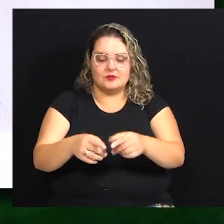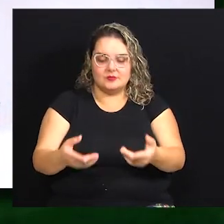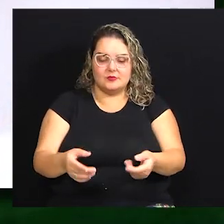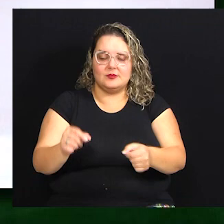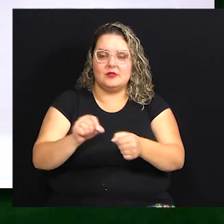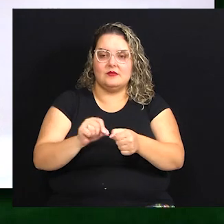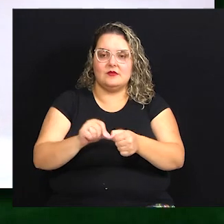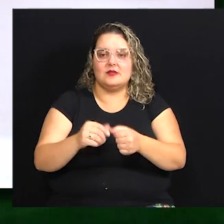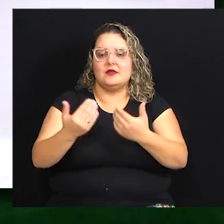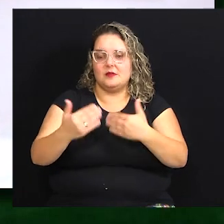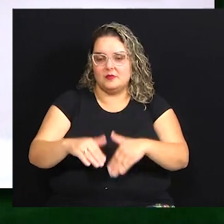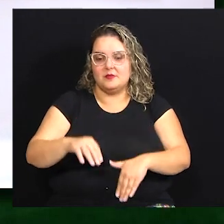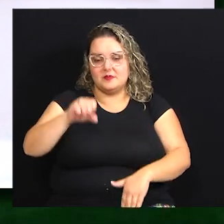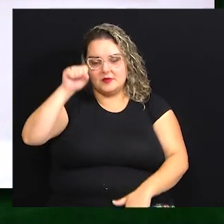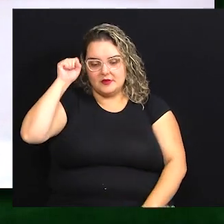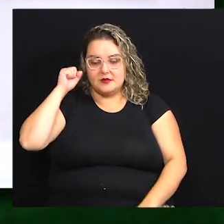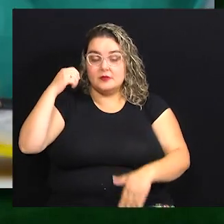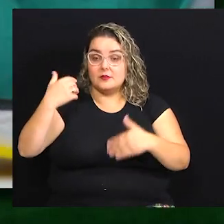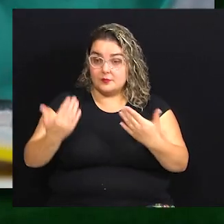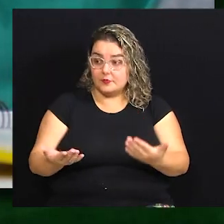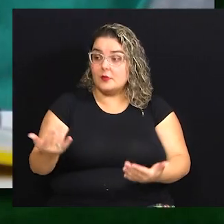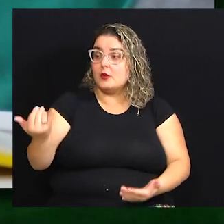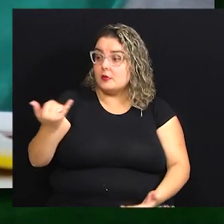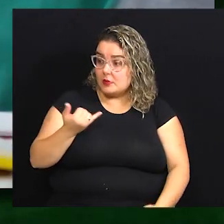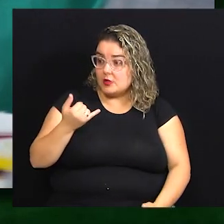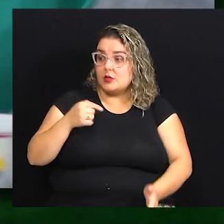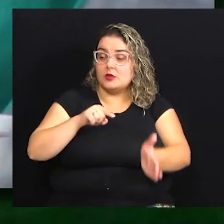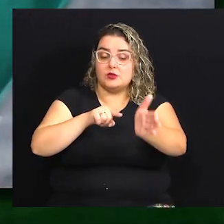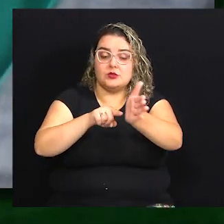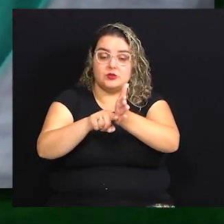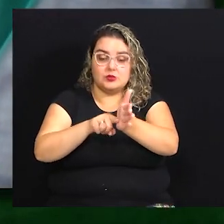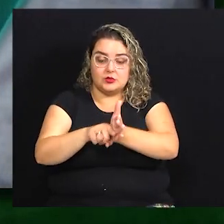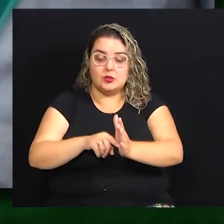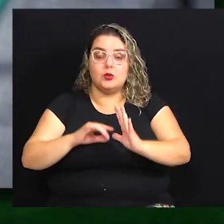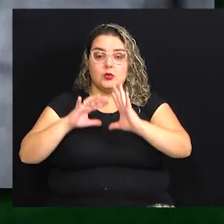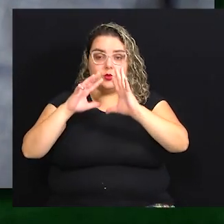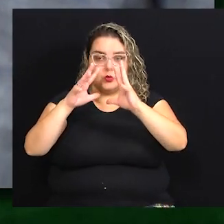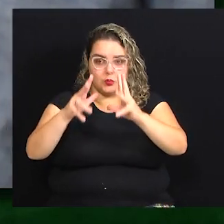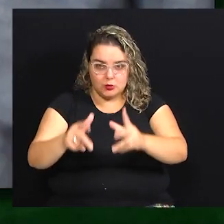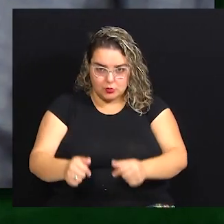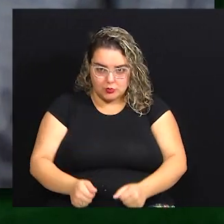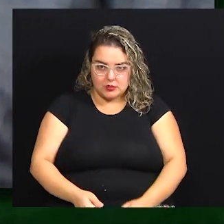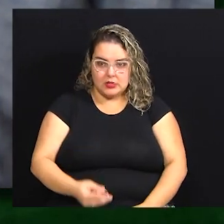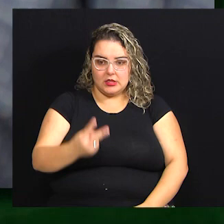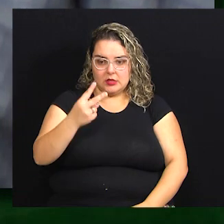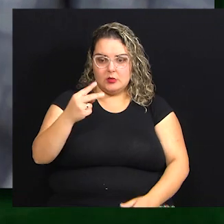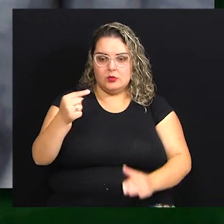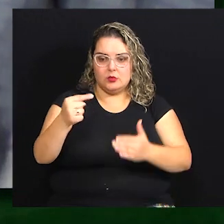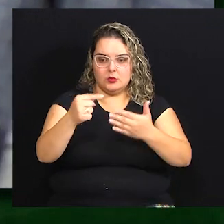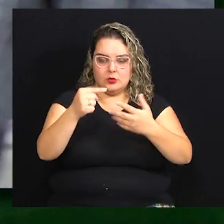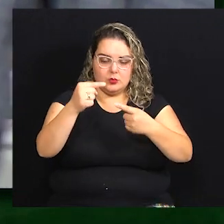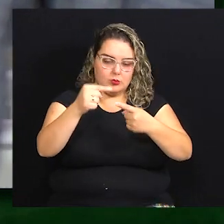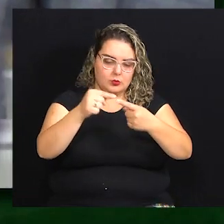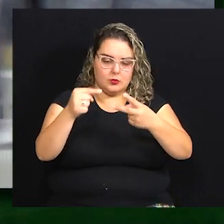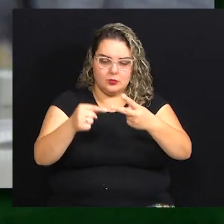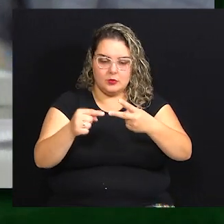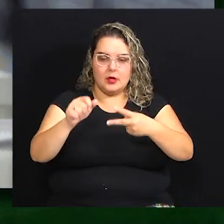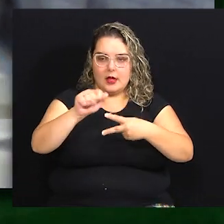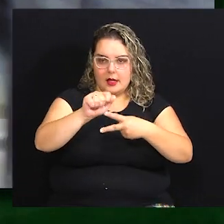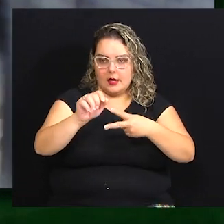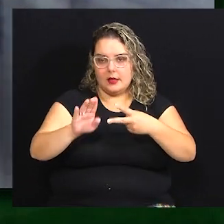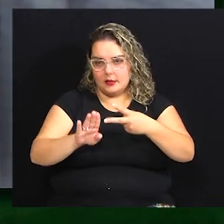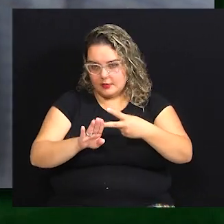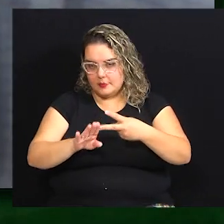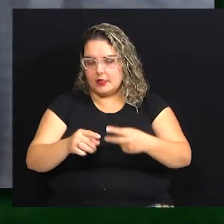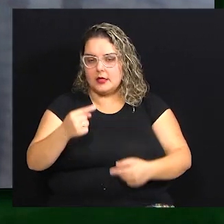para realizar a prova do vestibular da Unicamp. E como você disse, as questões todas elas têm 2 itens, item A e item B, e